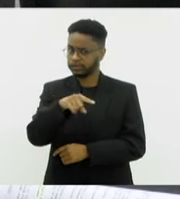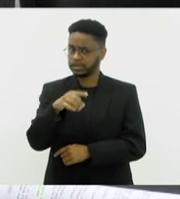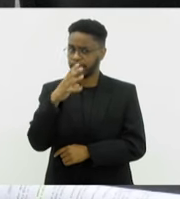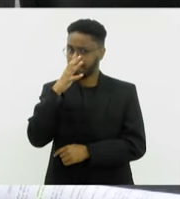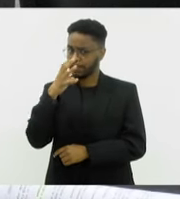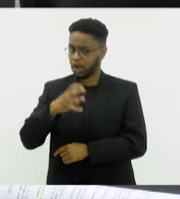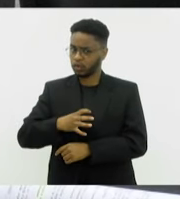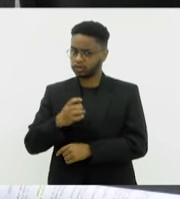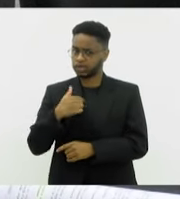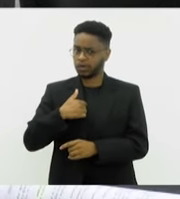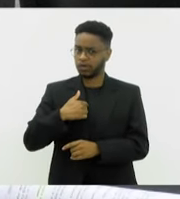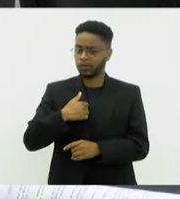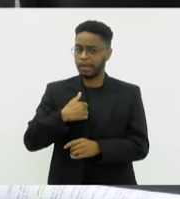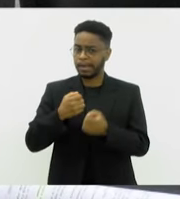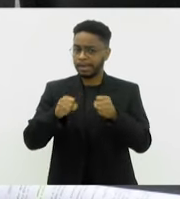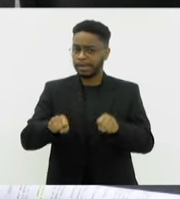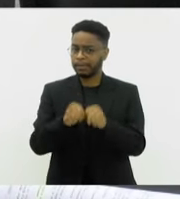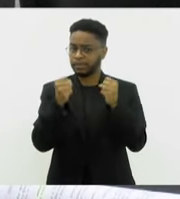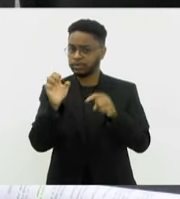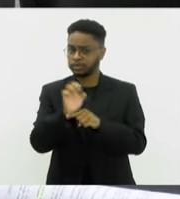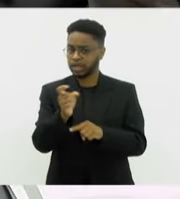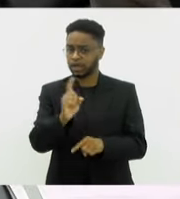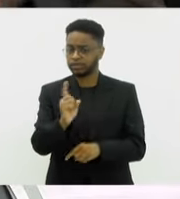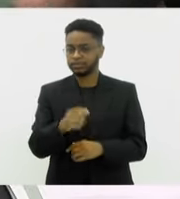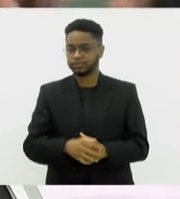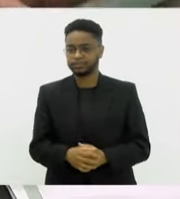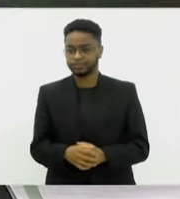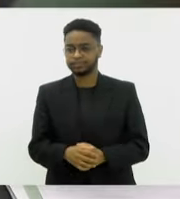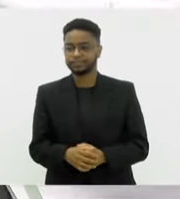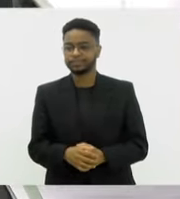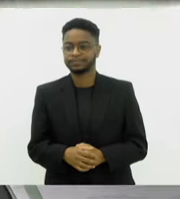do Rio de Janeiro pelo deputado Luiz Paulo. Estamos a passos largos.